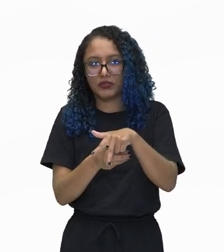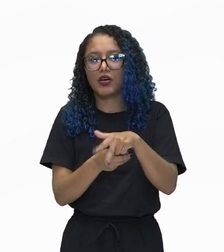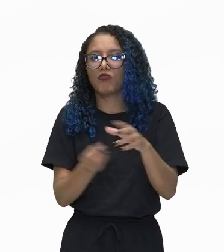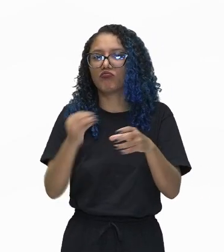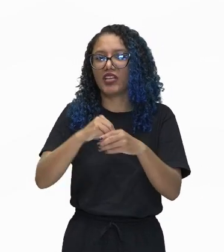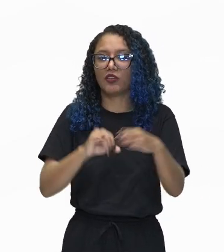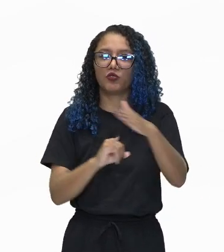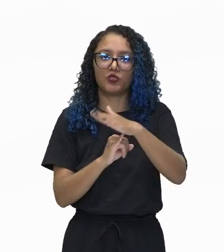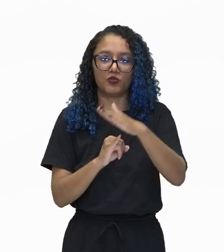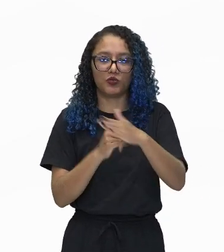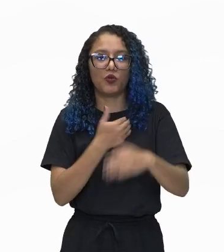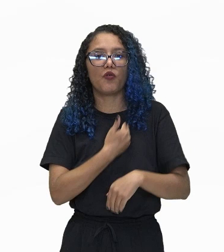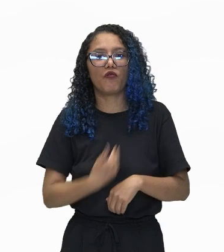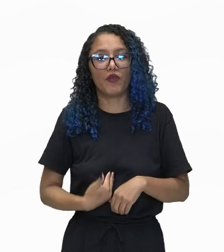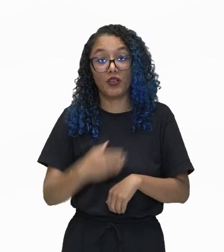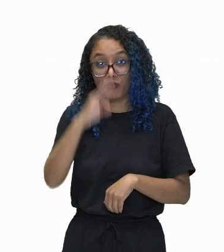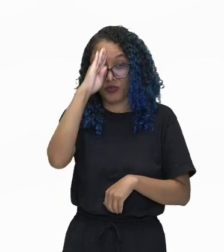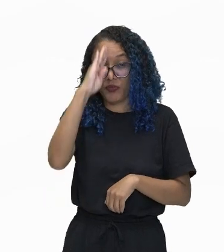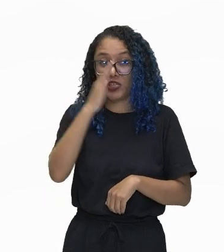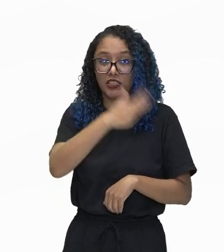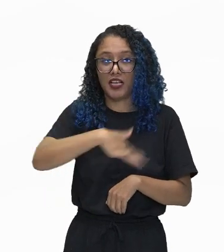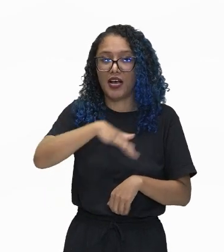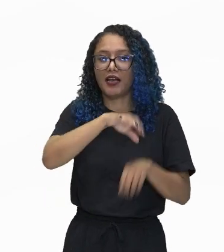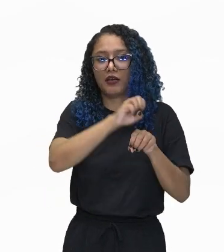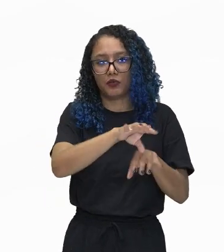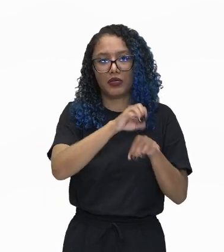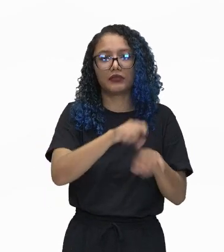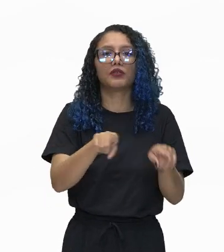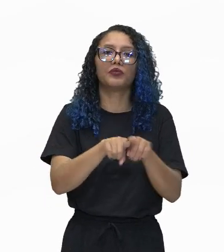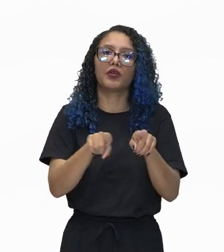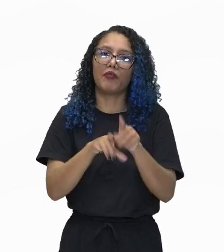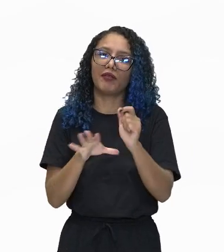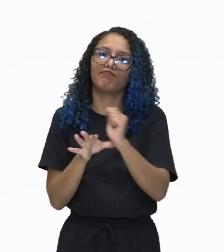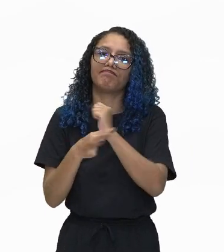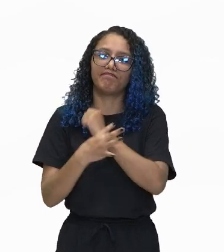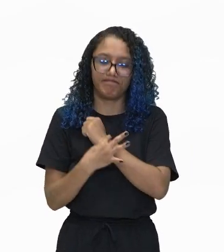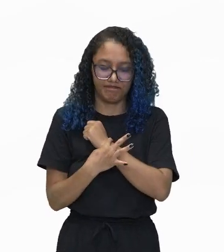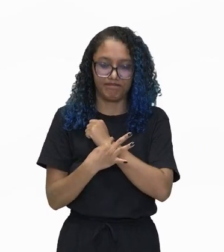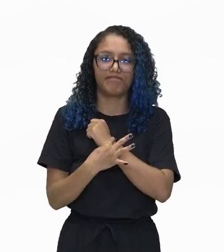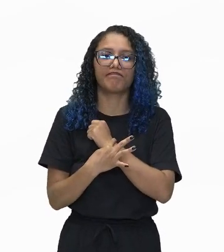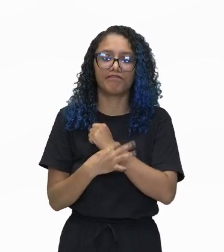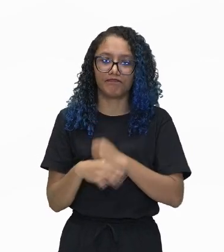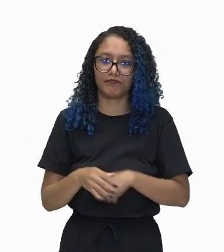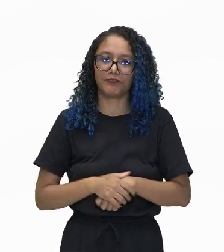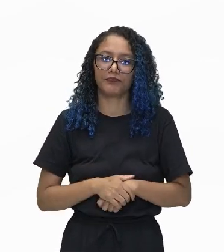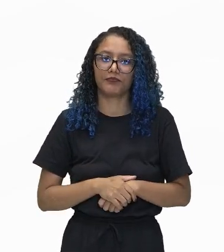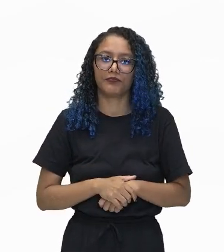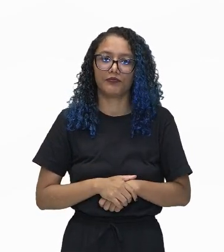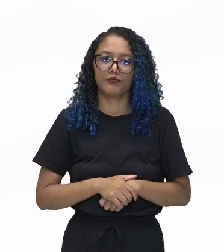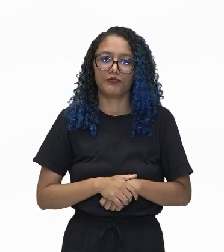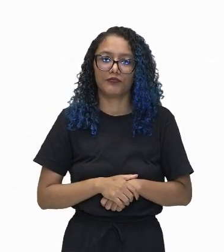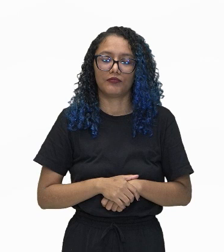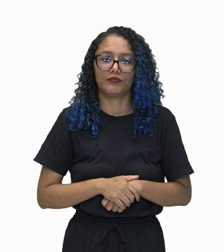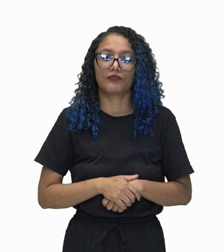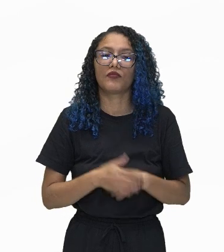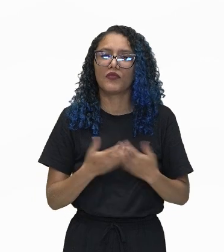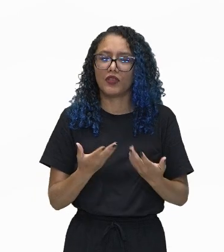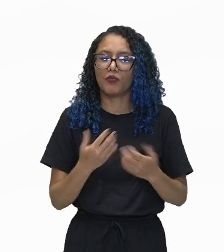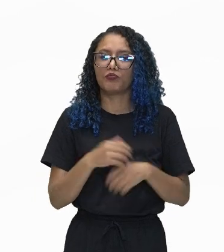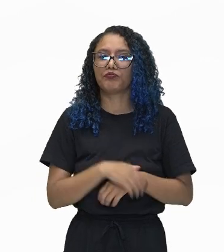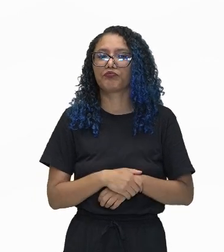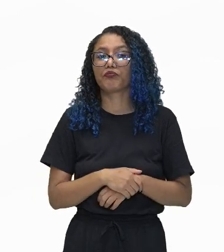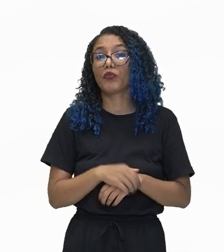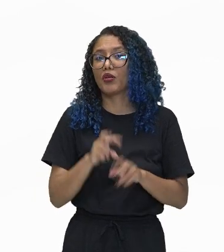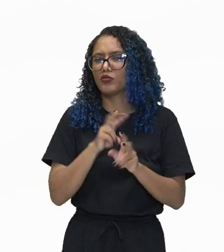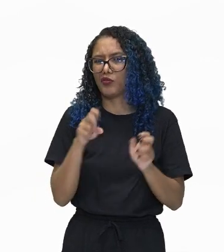públicas, principalmente a educação e a segurança. Quando nós falamos, então, sobre essa parte das pesquisas acerca